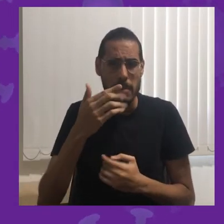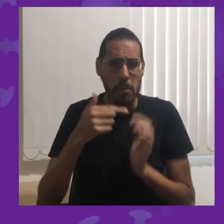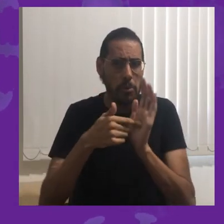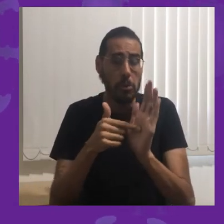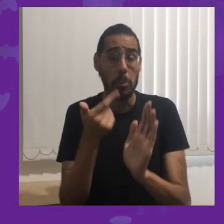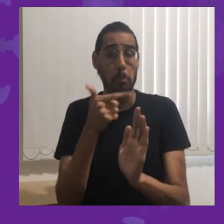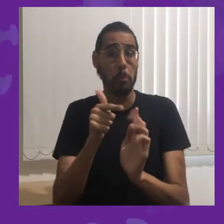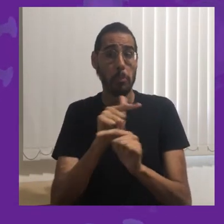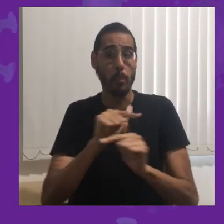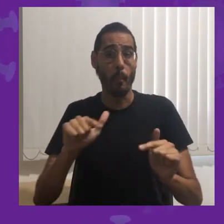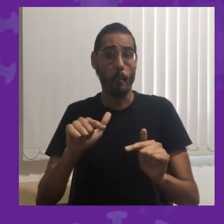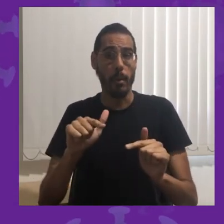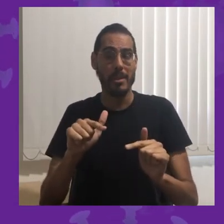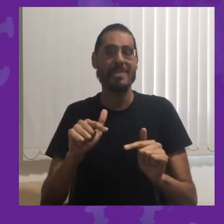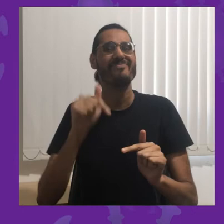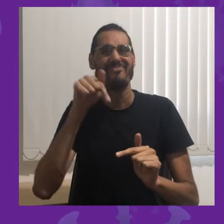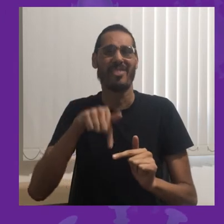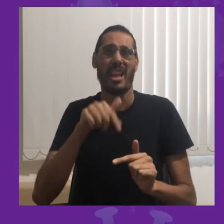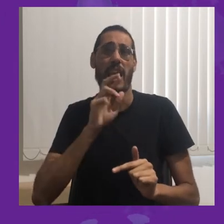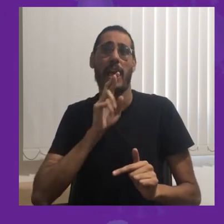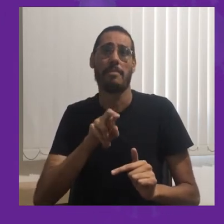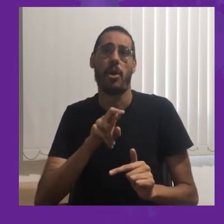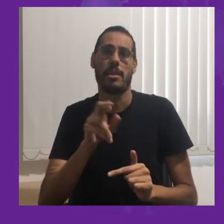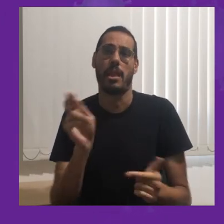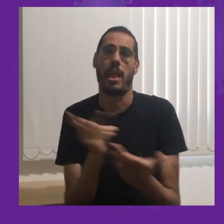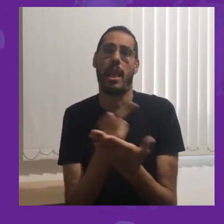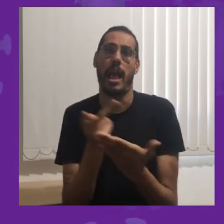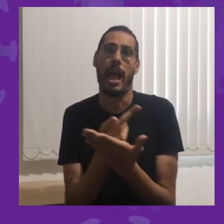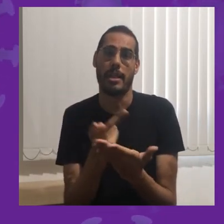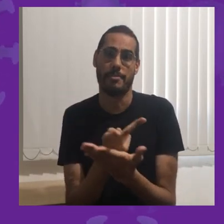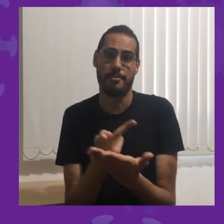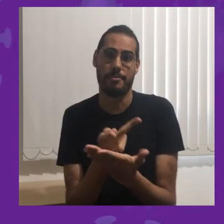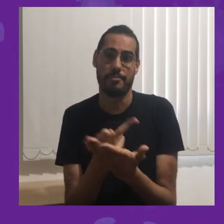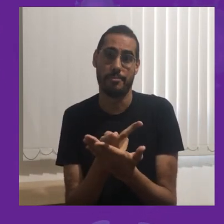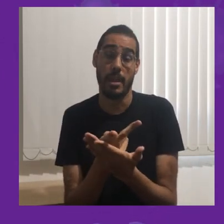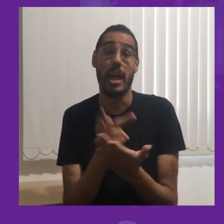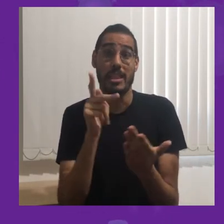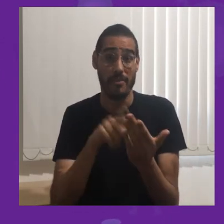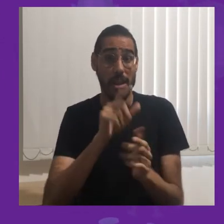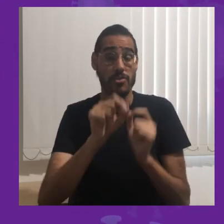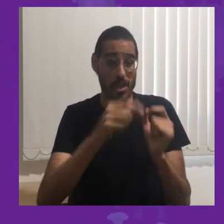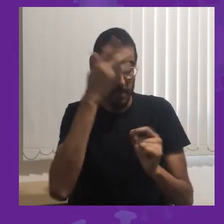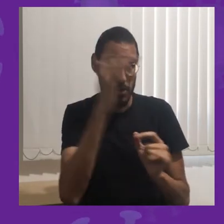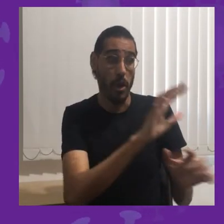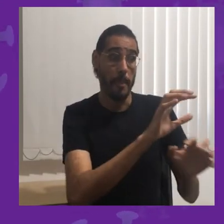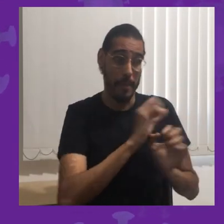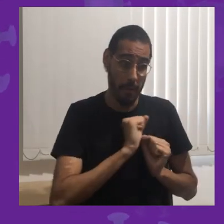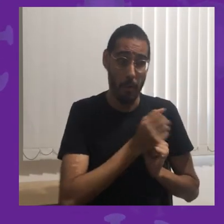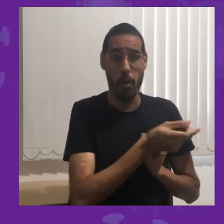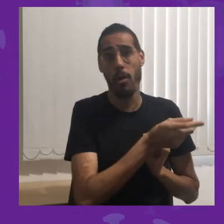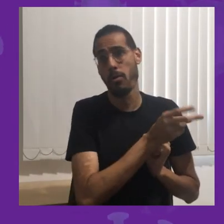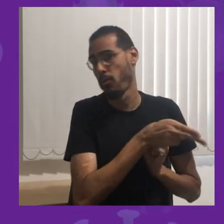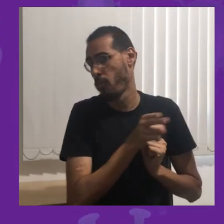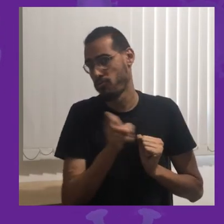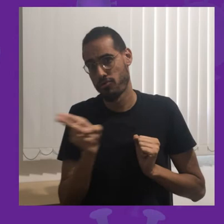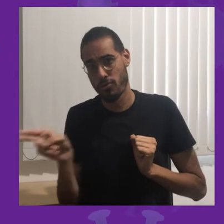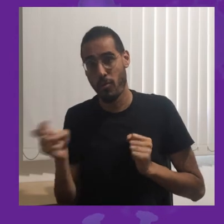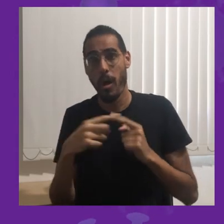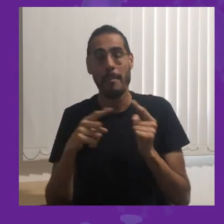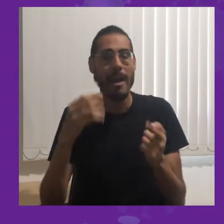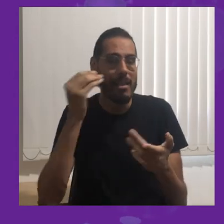esse exame do meio que deu negativo ele foi e resultado errado falso né bom e que na verdade a pessoa